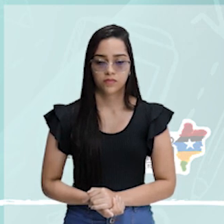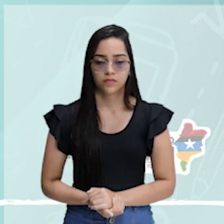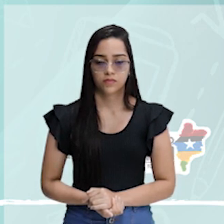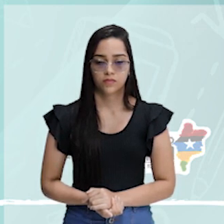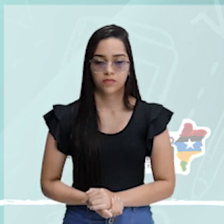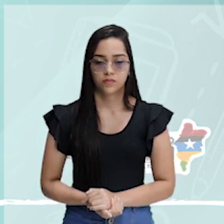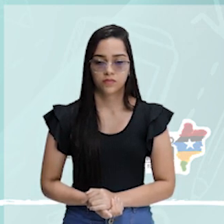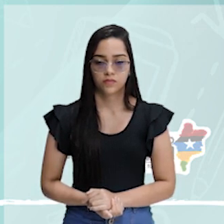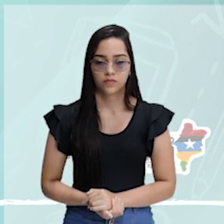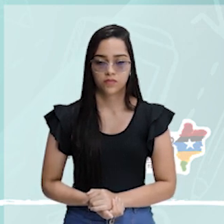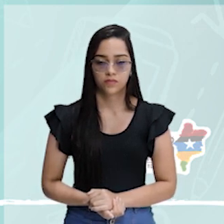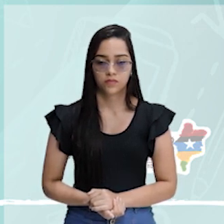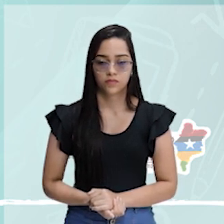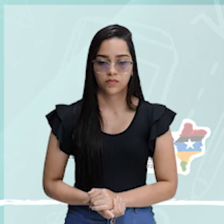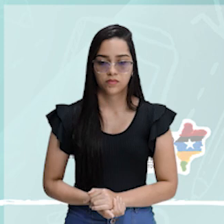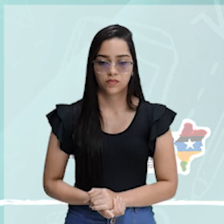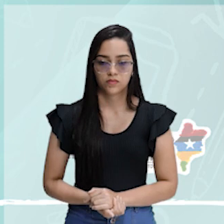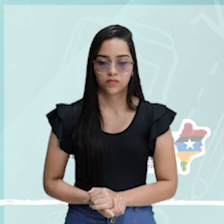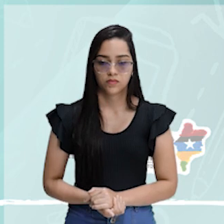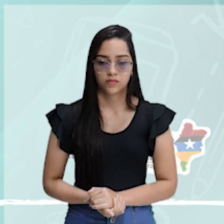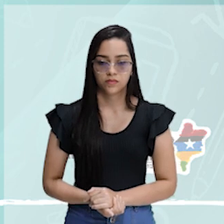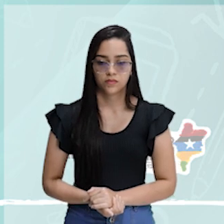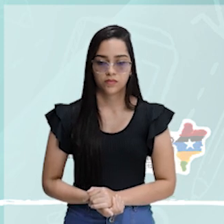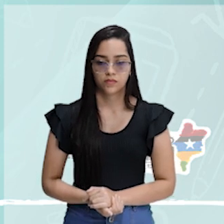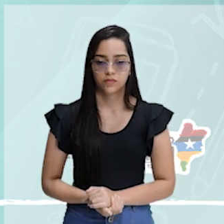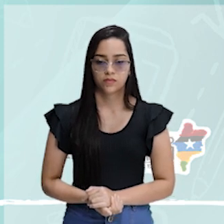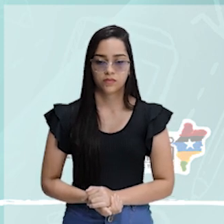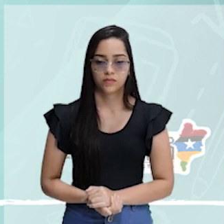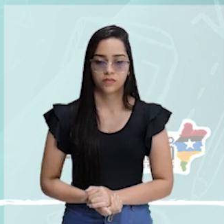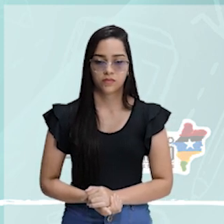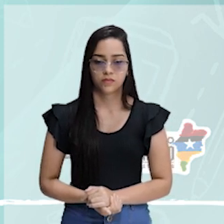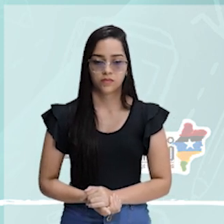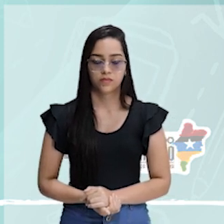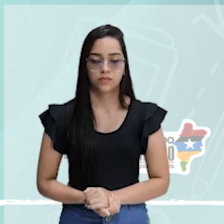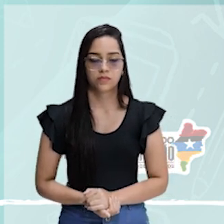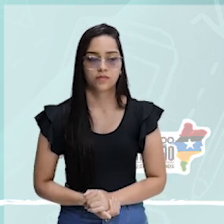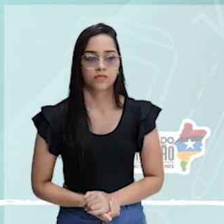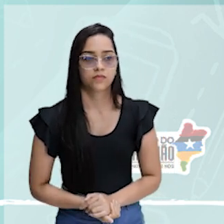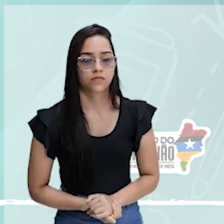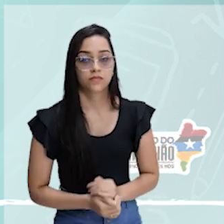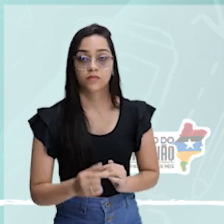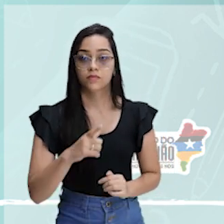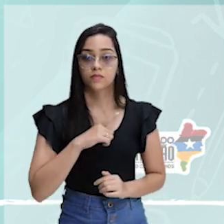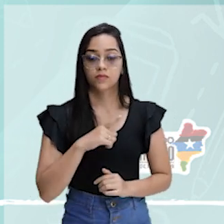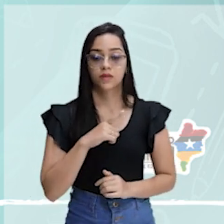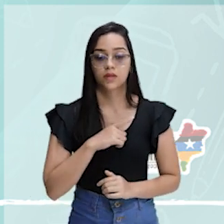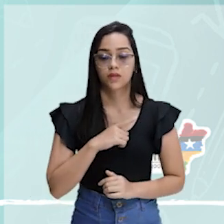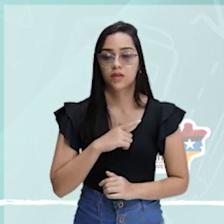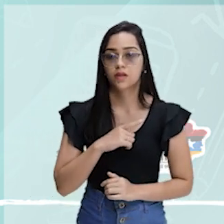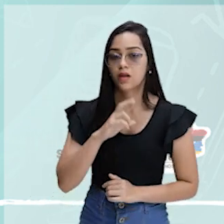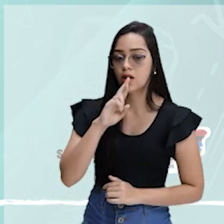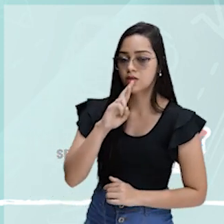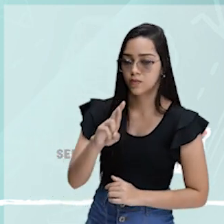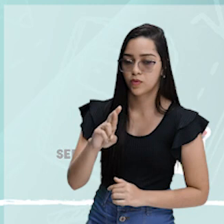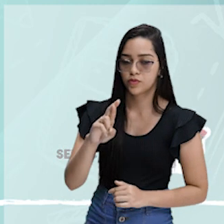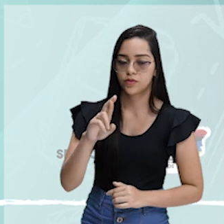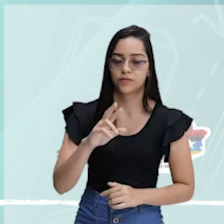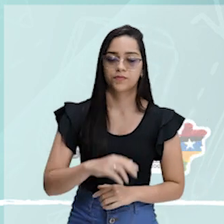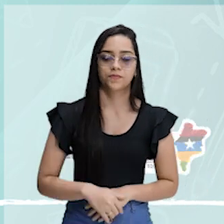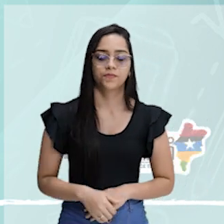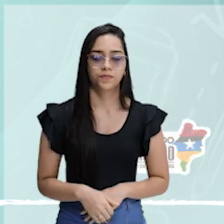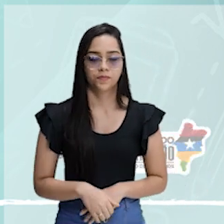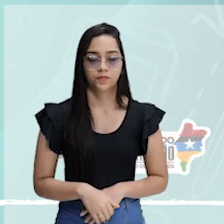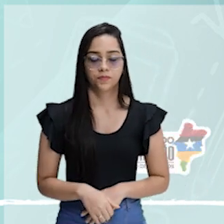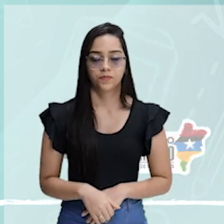quadrado, né? Então, o valor da massa, né, de M em quilogramas aí tem as alternativas, né?